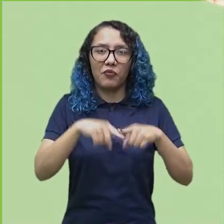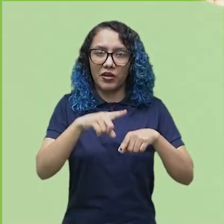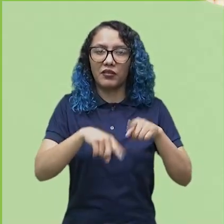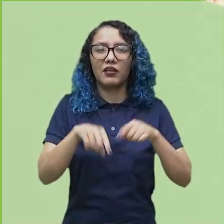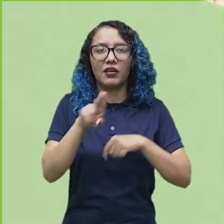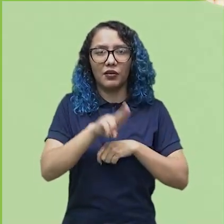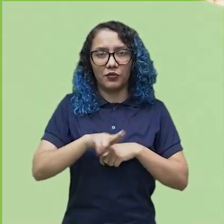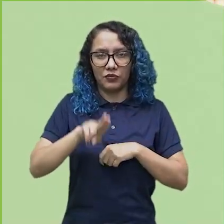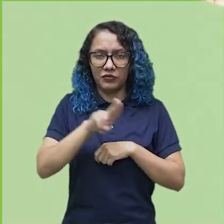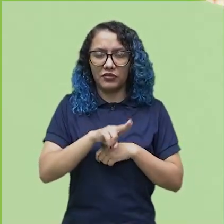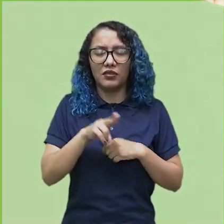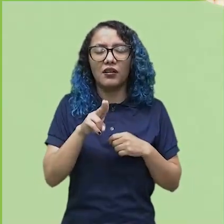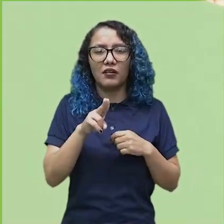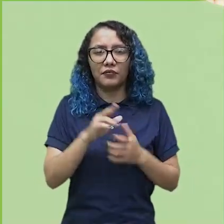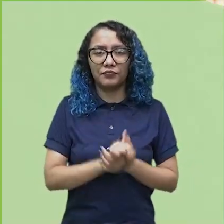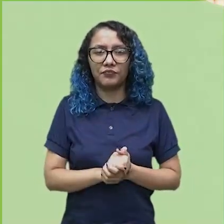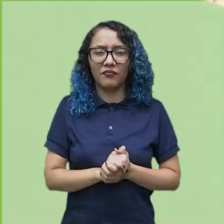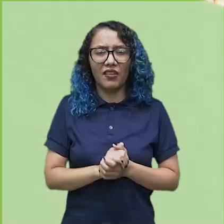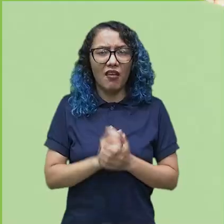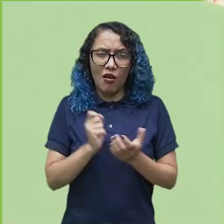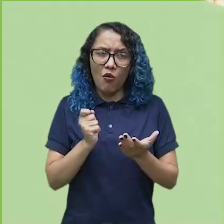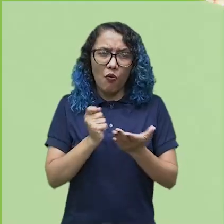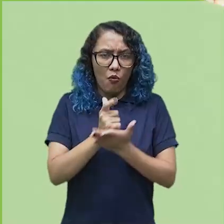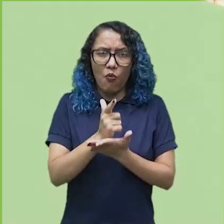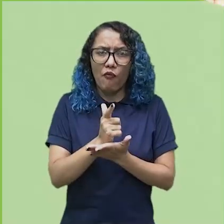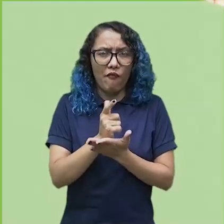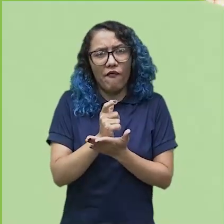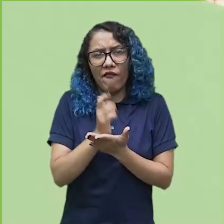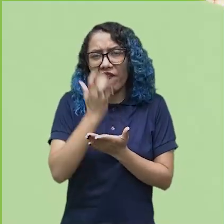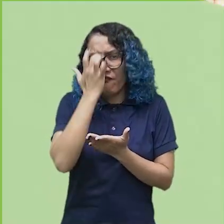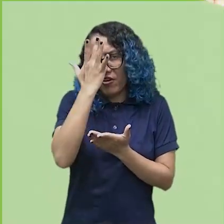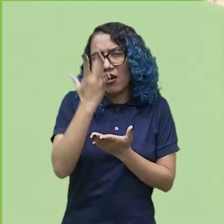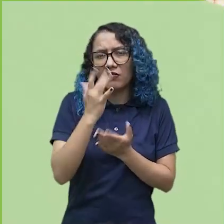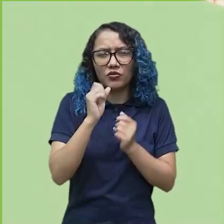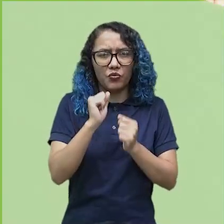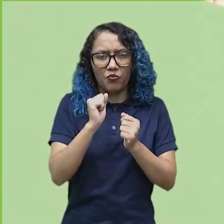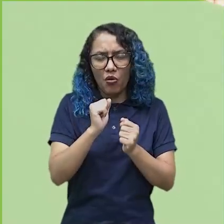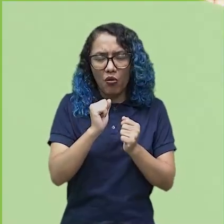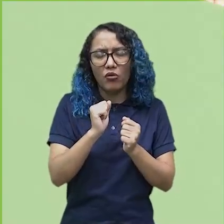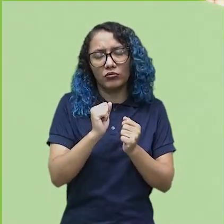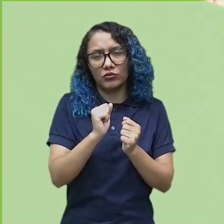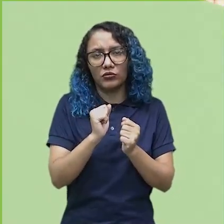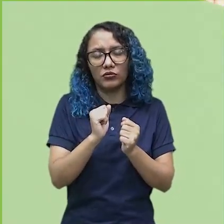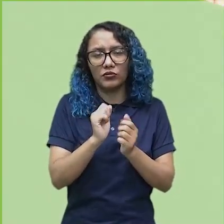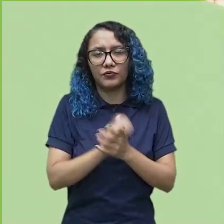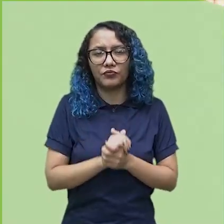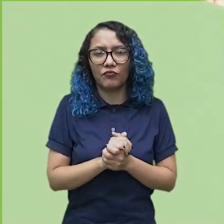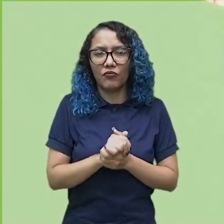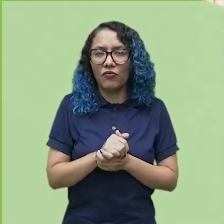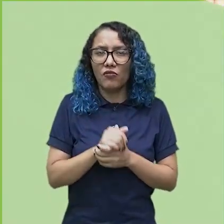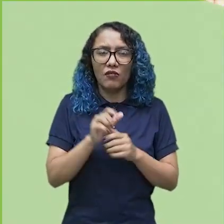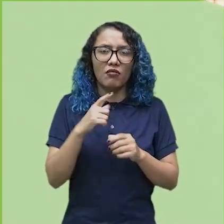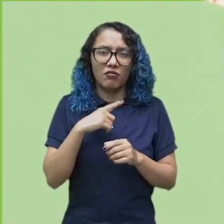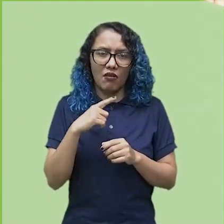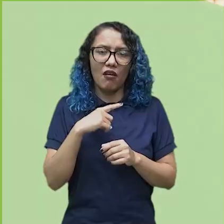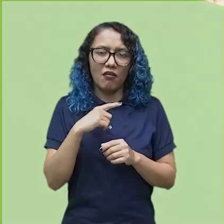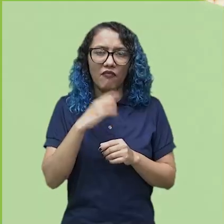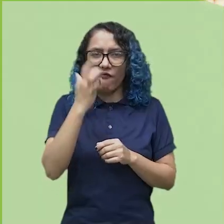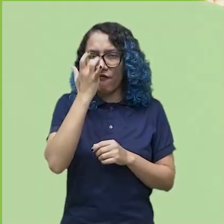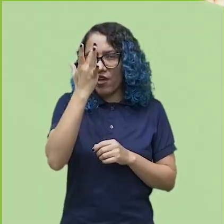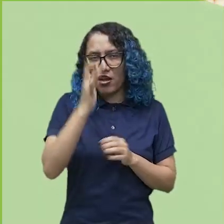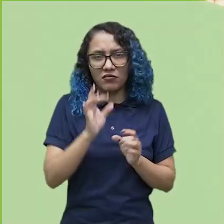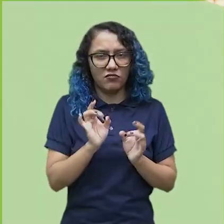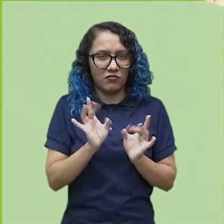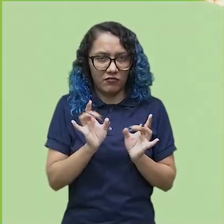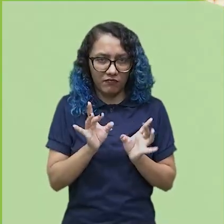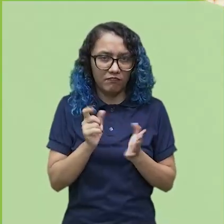de fácil compra, é possível comprar aí em locais, bem fácil.